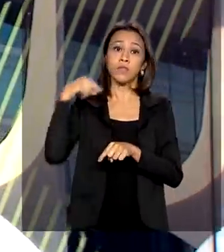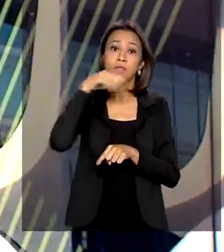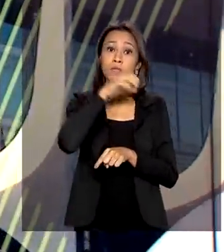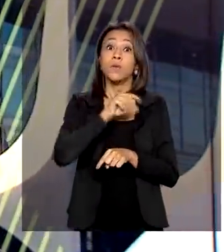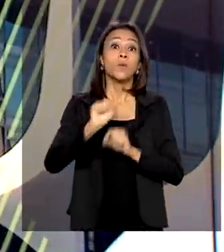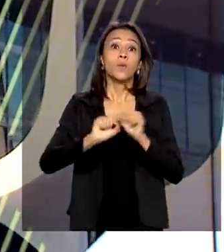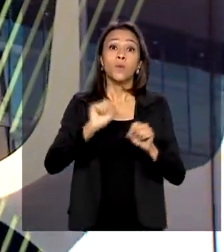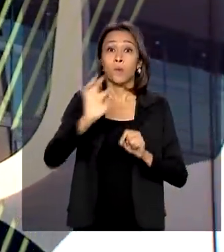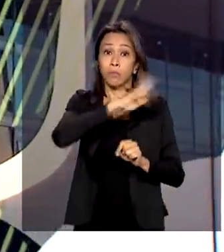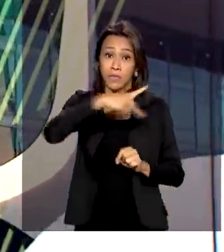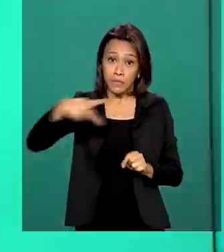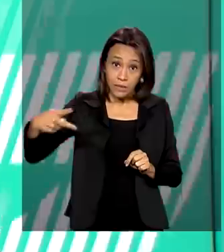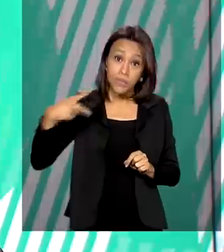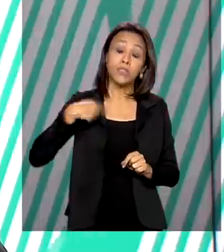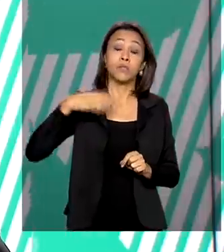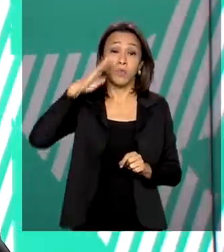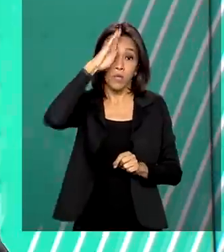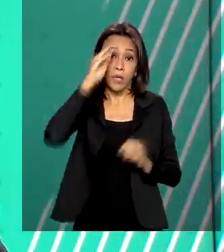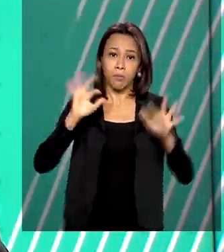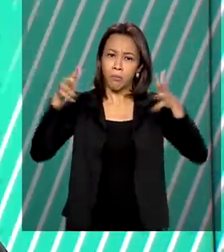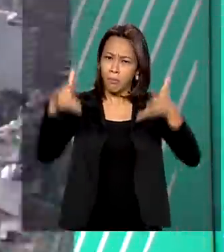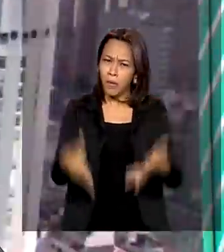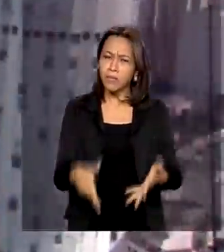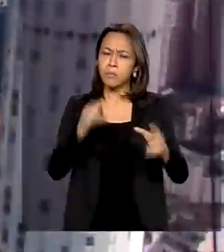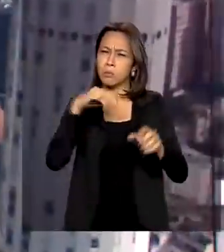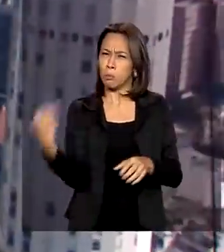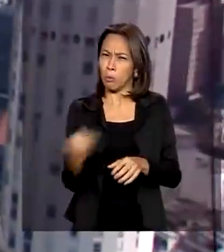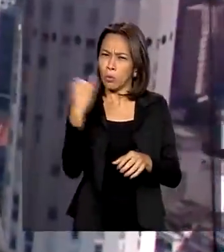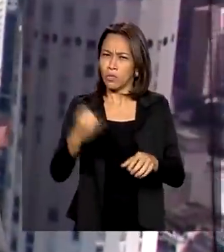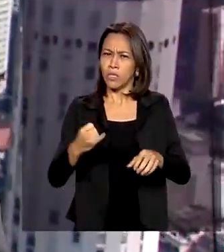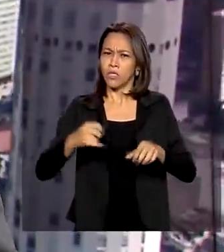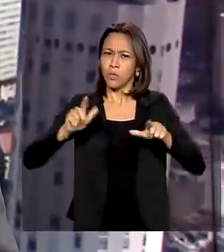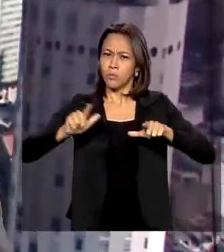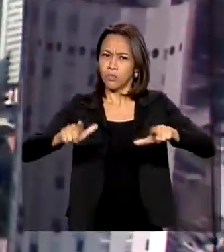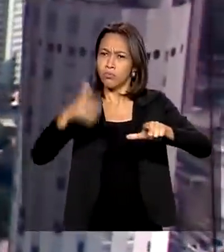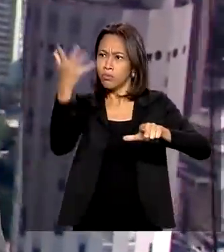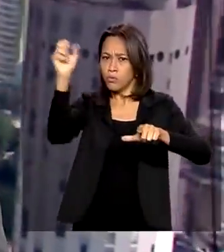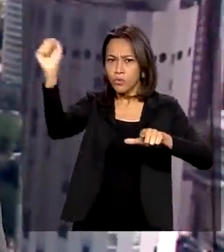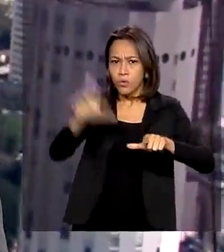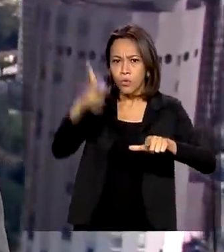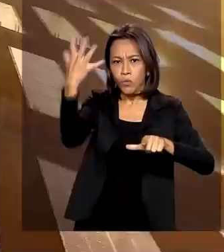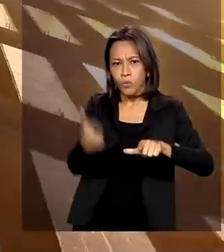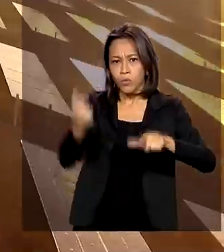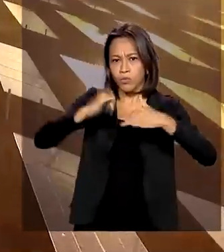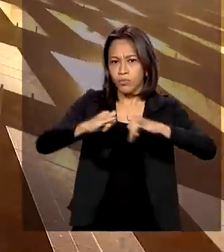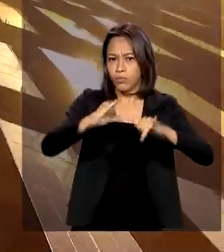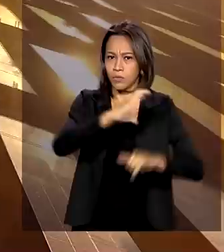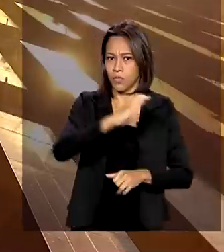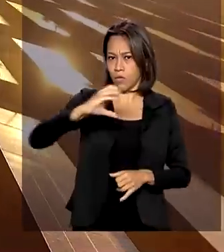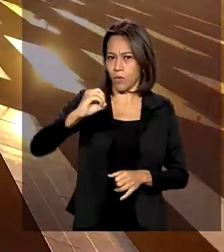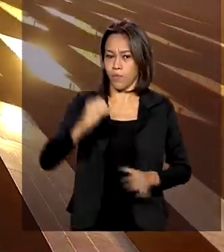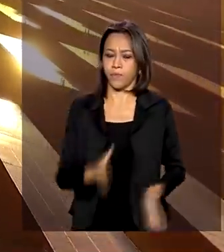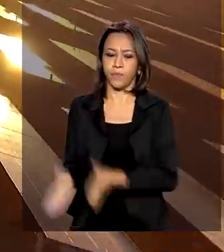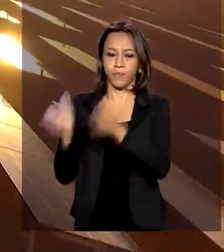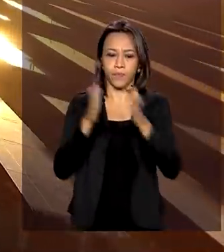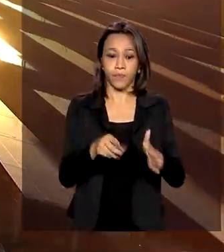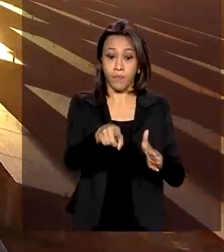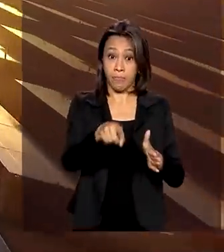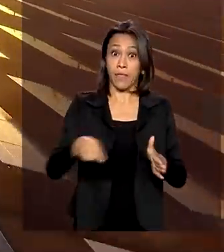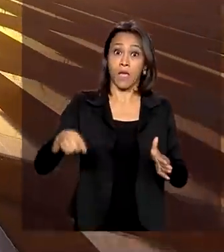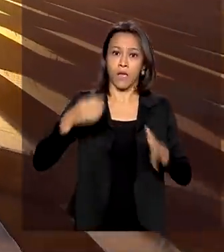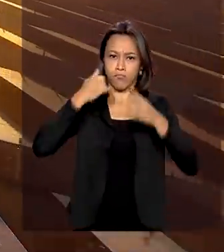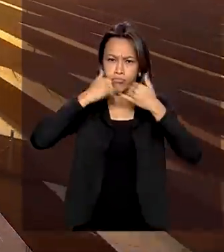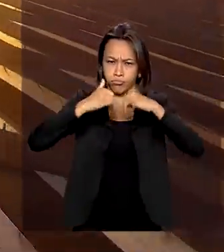Bolsonaro participou da inauguração de um importante parque solar do Centro-Oeste. Energia suficiente